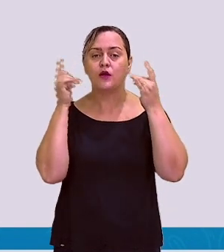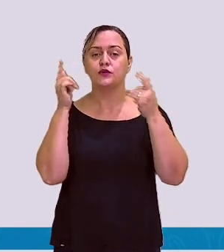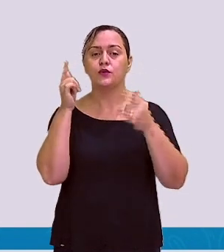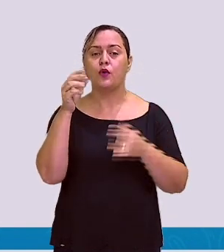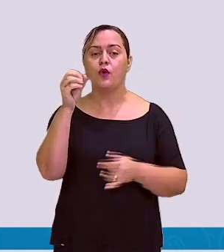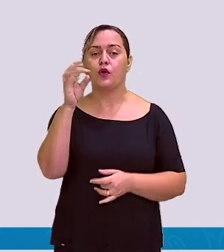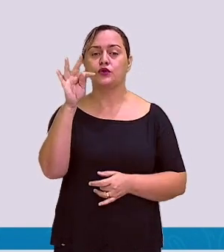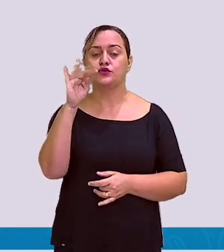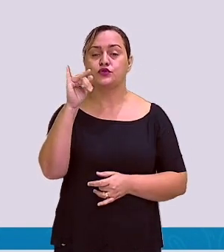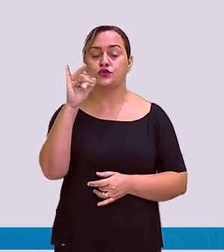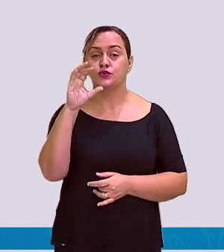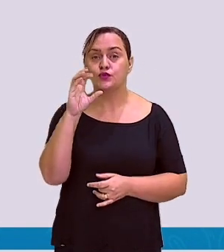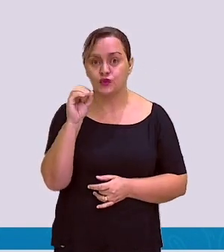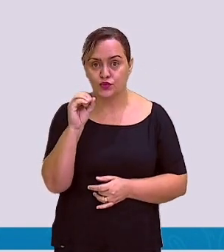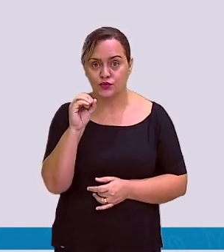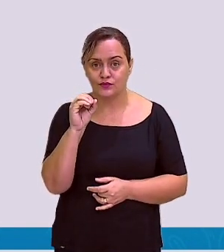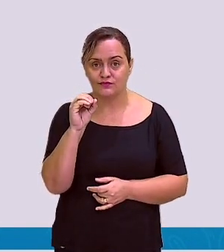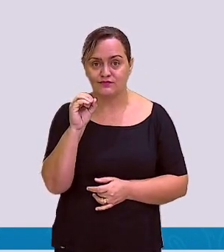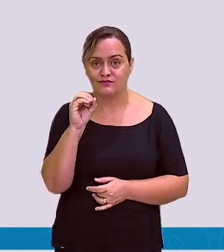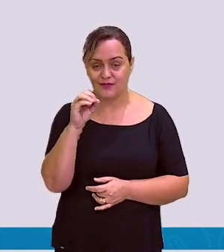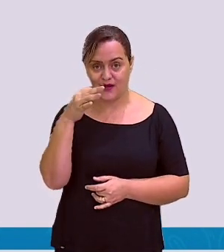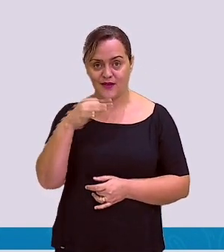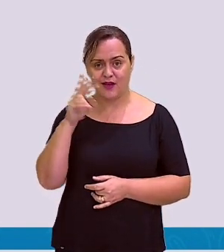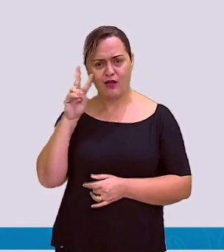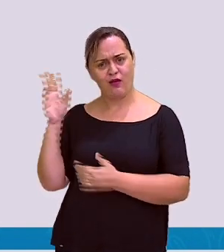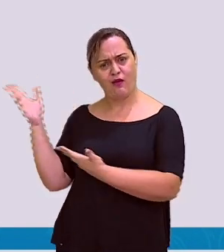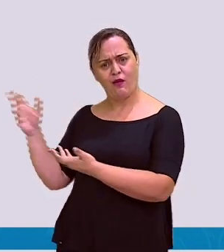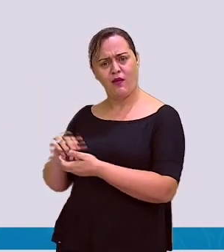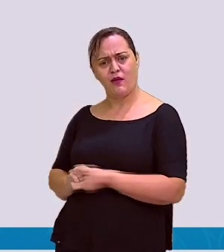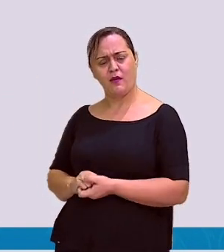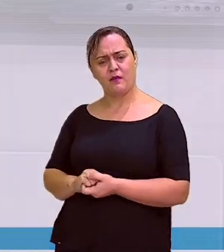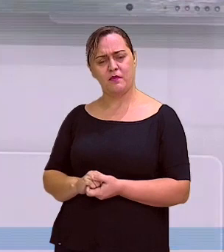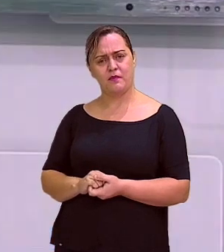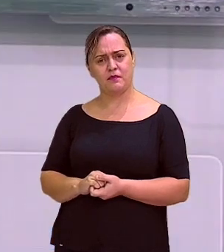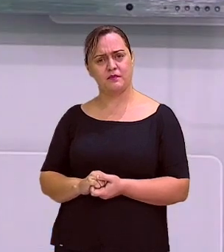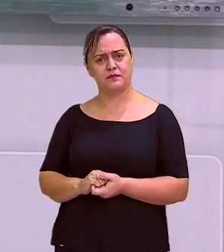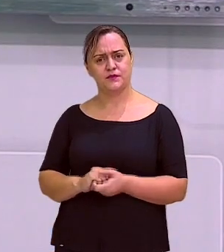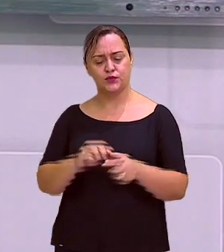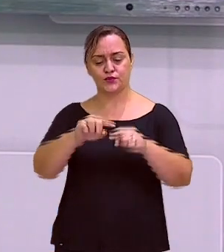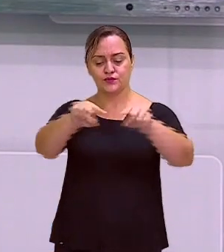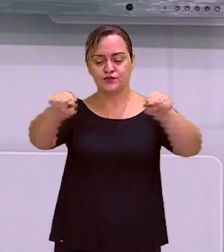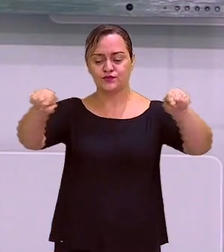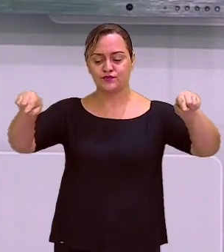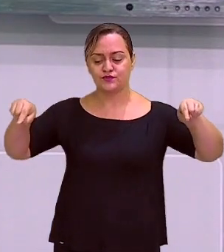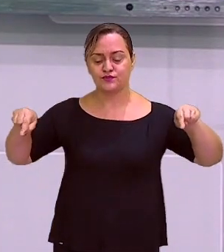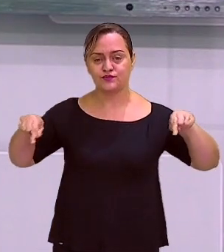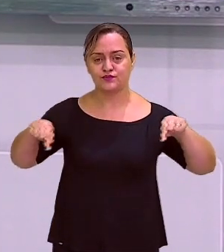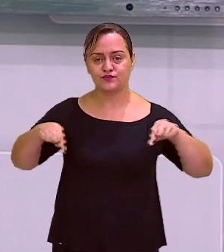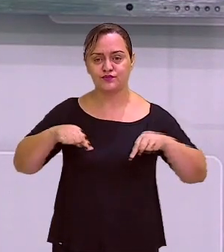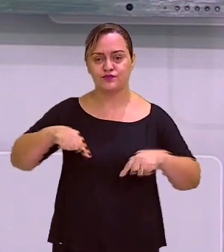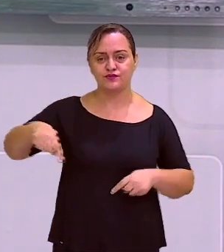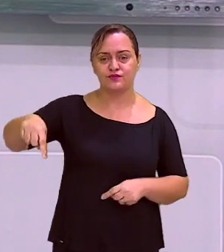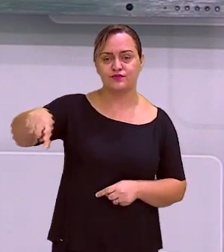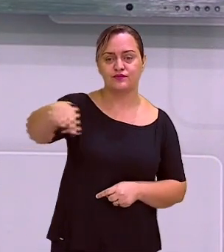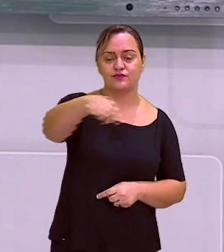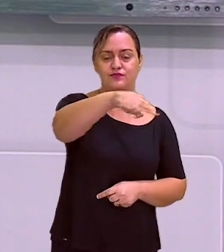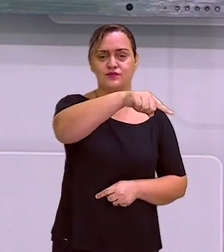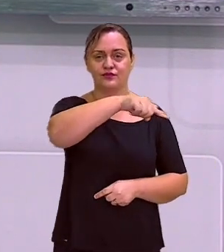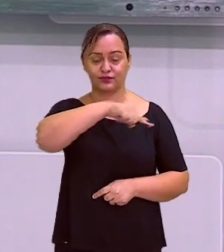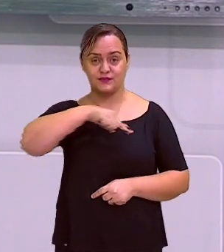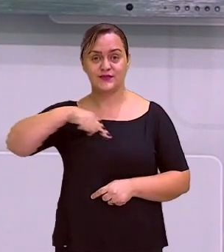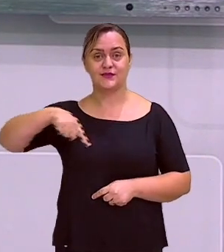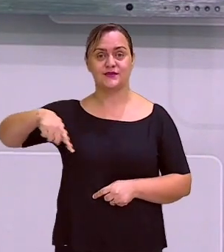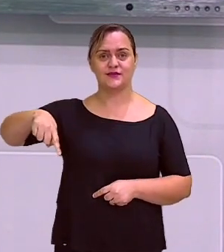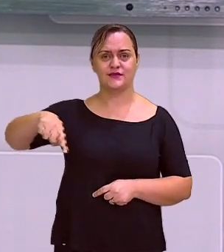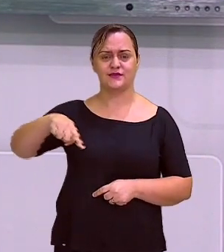né, que criança gosta, de carrossel, no parque de diversões, não parece? E tem até cavalos, se você observar bem essa imagem,